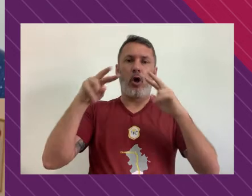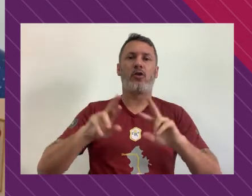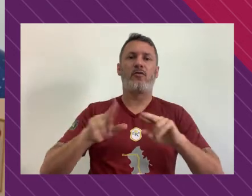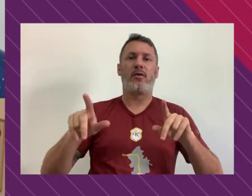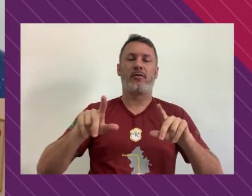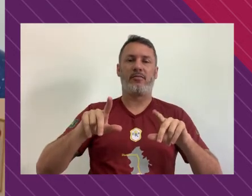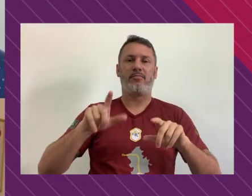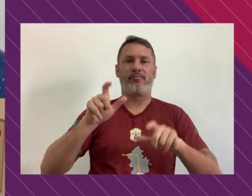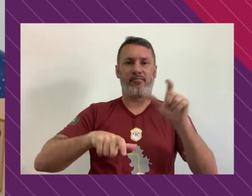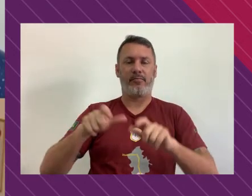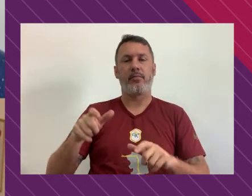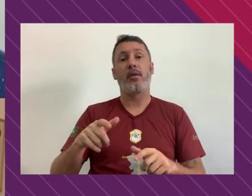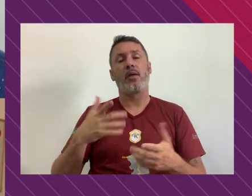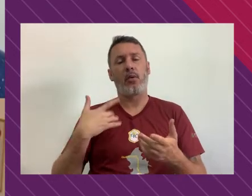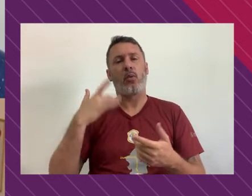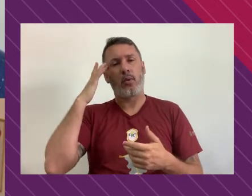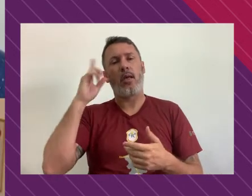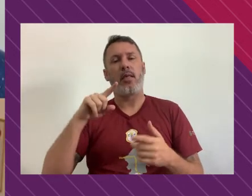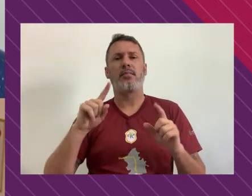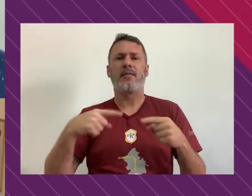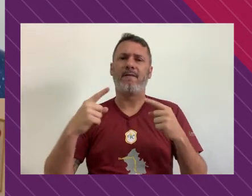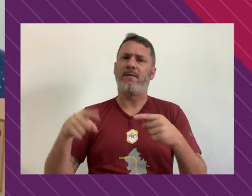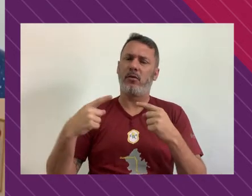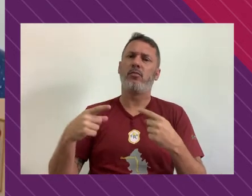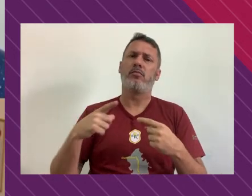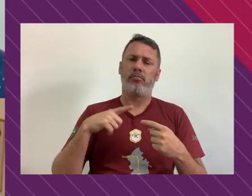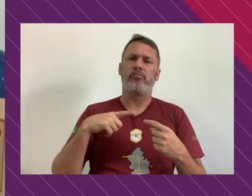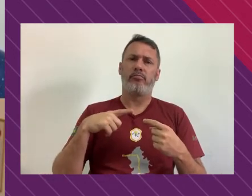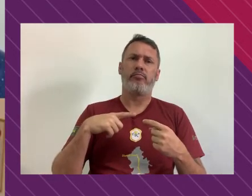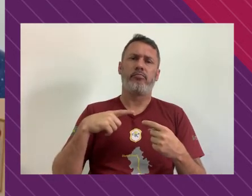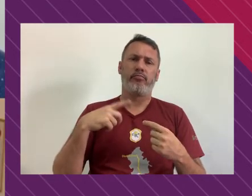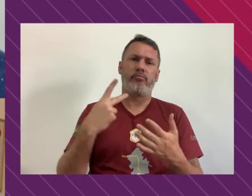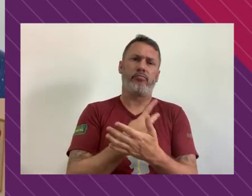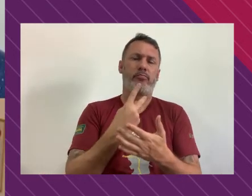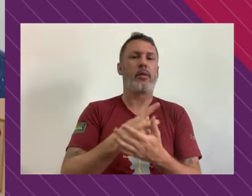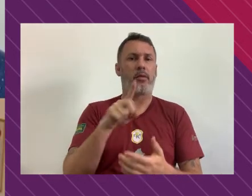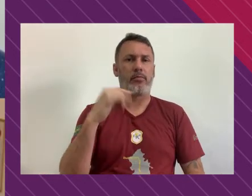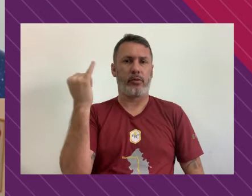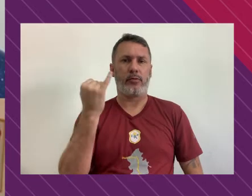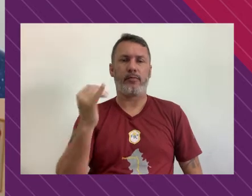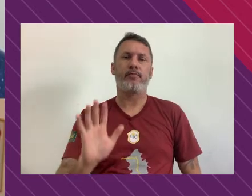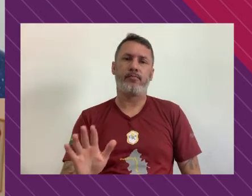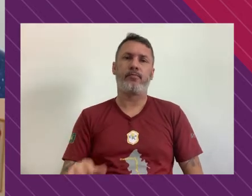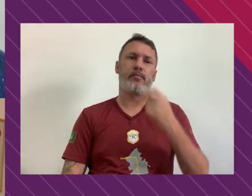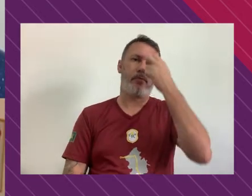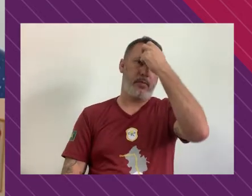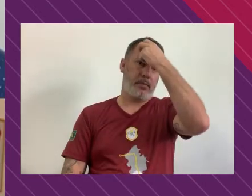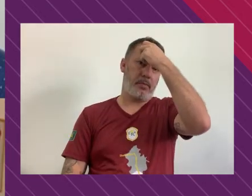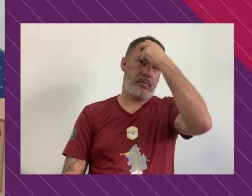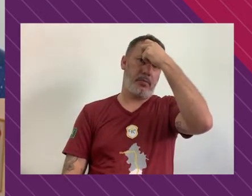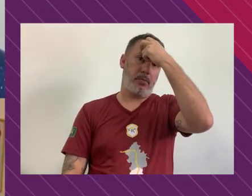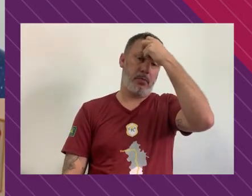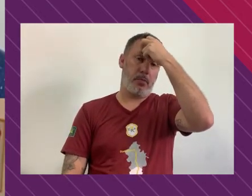pode ser. Matemática, para mim, até hoje é um desafio. Vocês não têm ideia. Mas aí a gente vai no caminhar